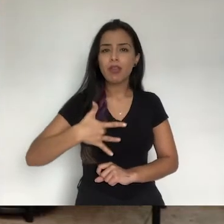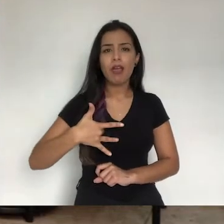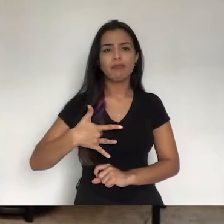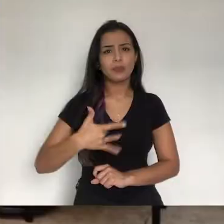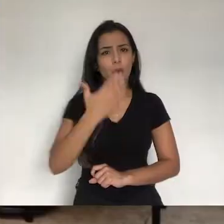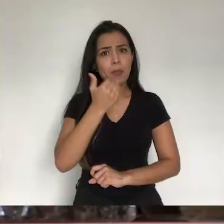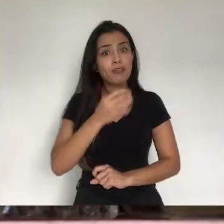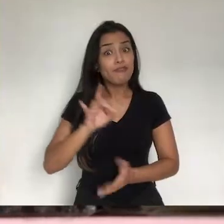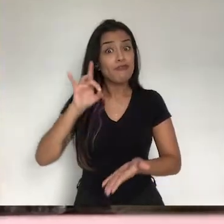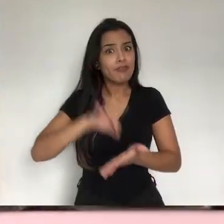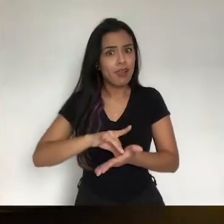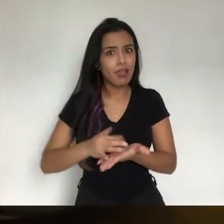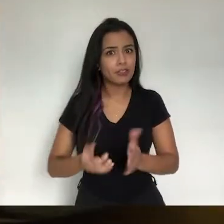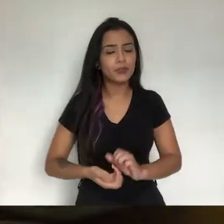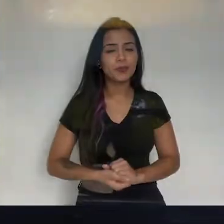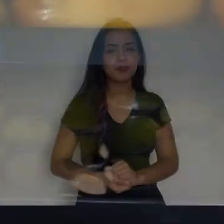saudável, uma comida de verdade.